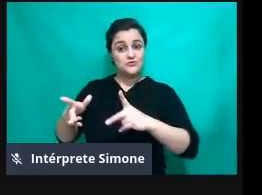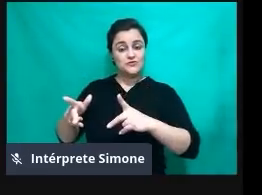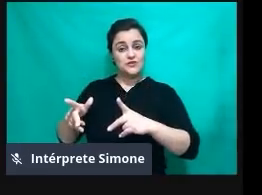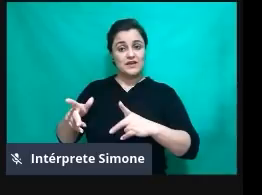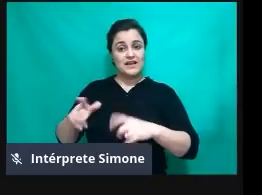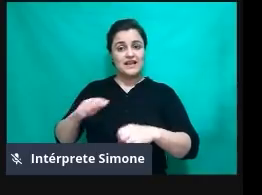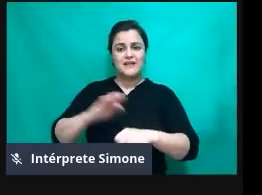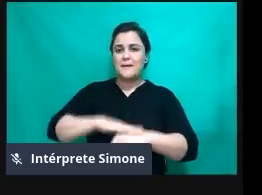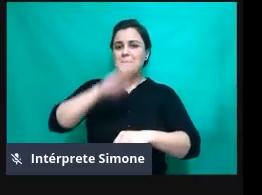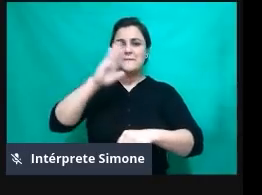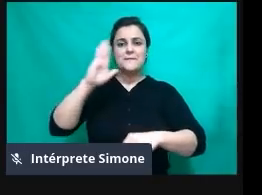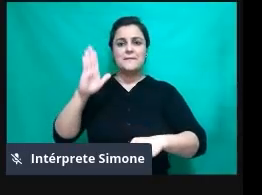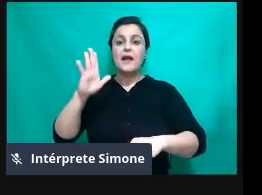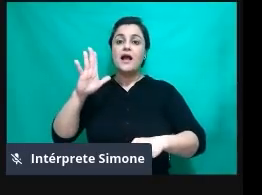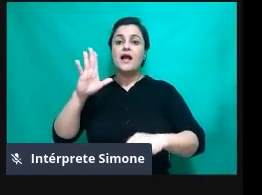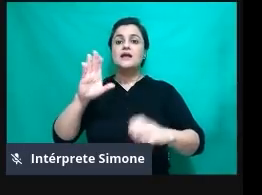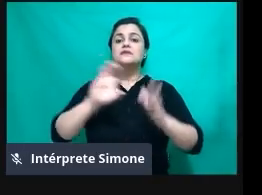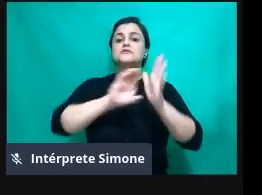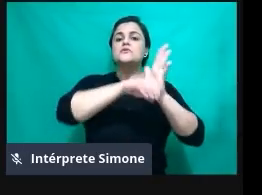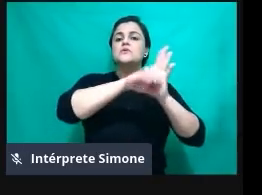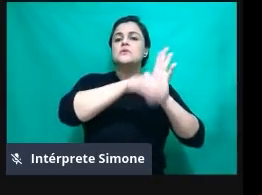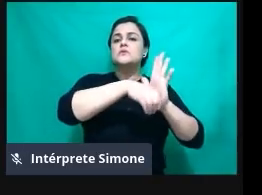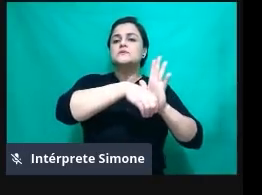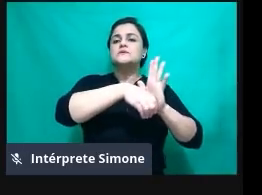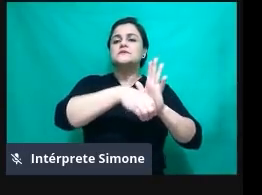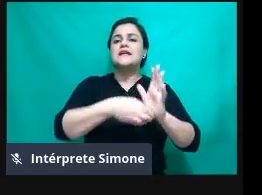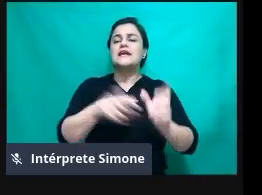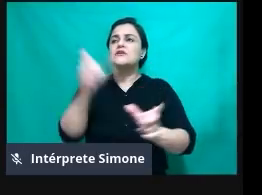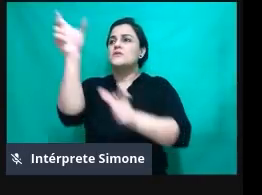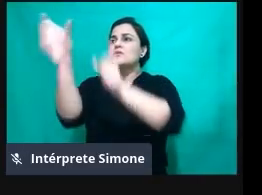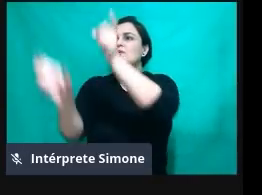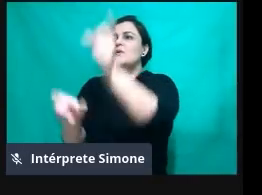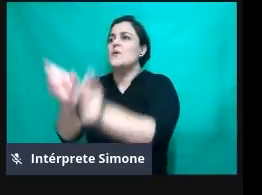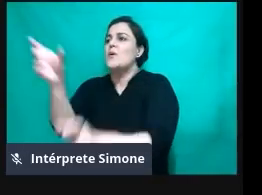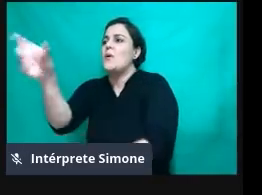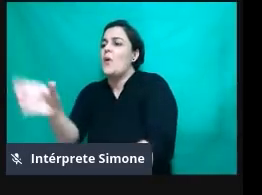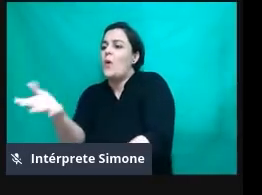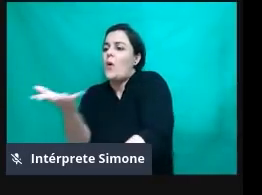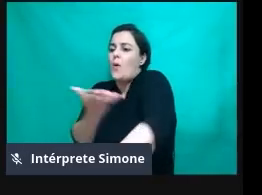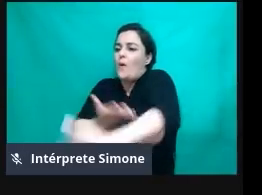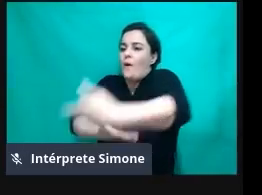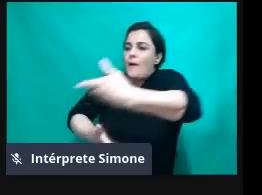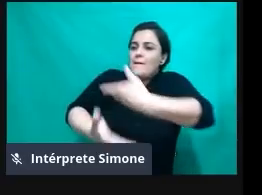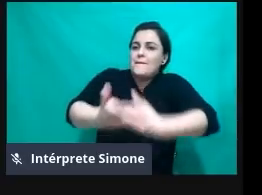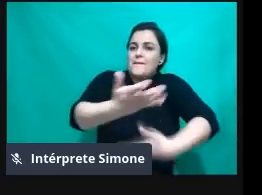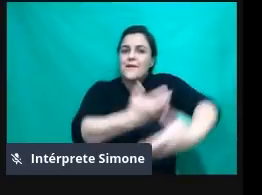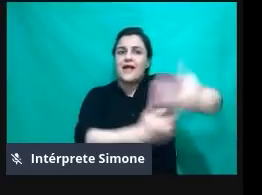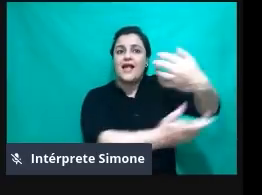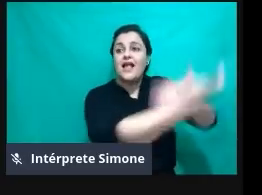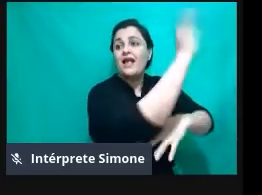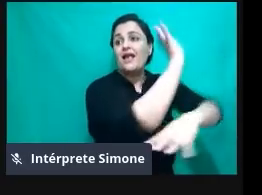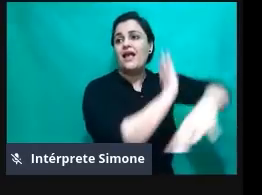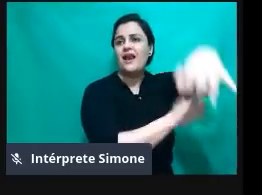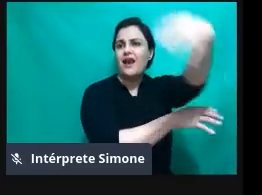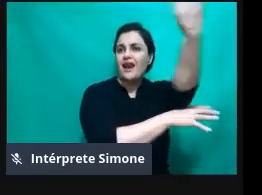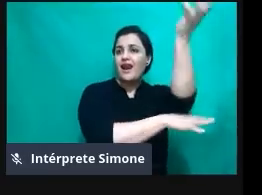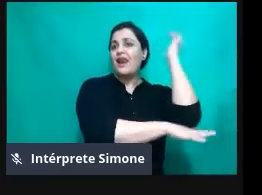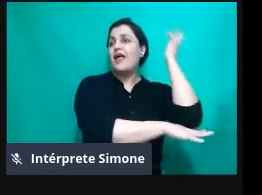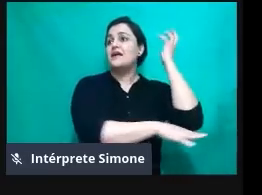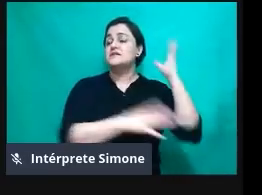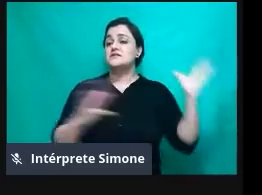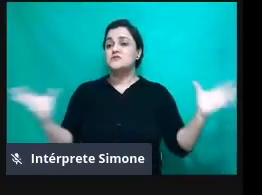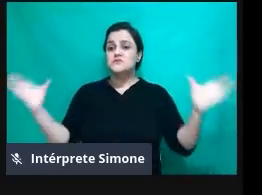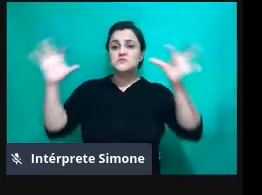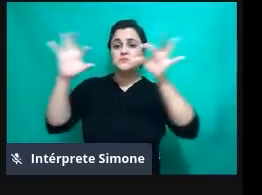ser humano em relação à natureza. E ela usa alguns instrumentos que deixaram bem marcados